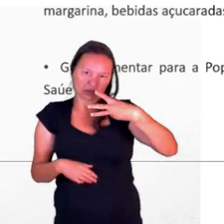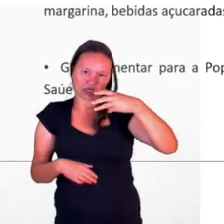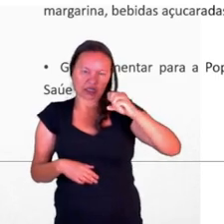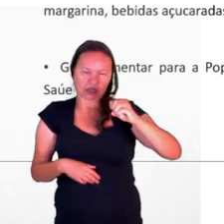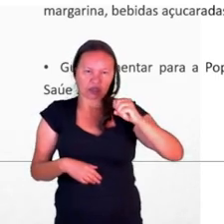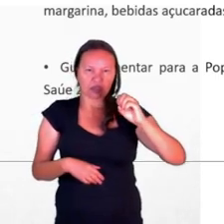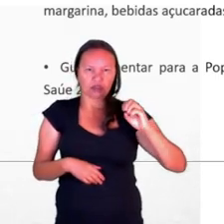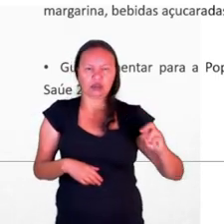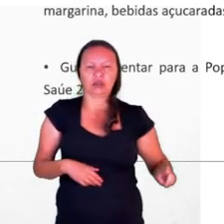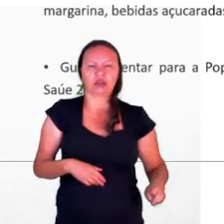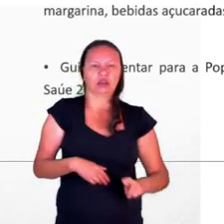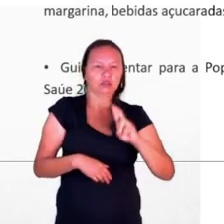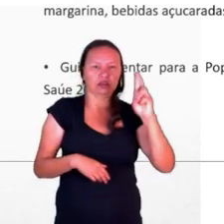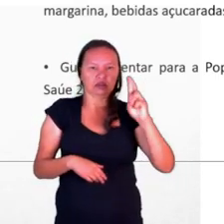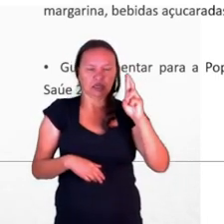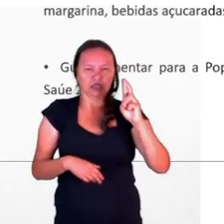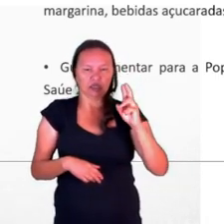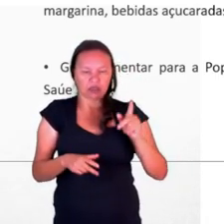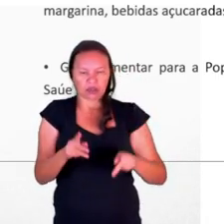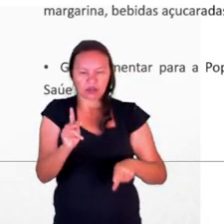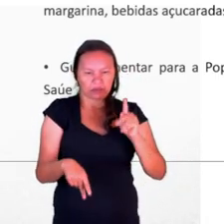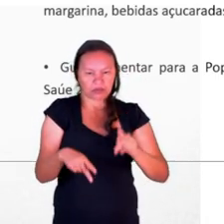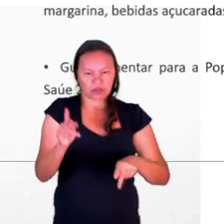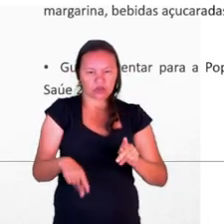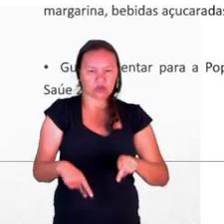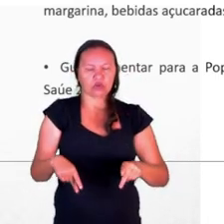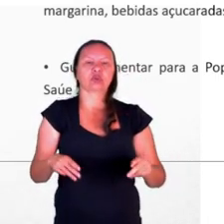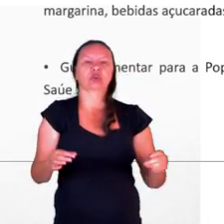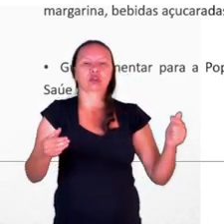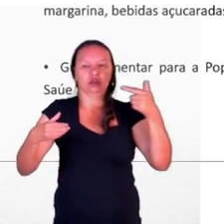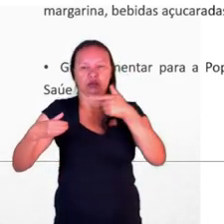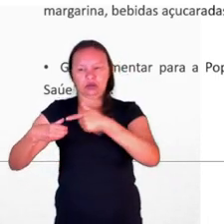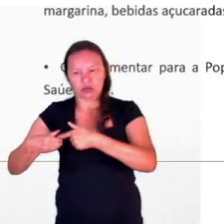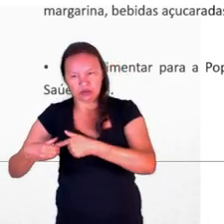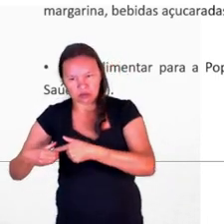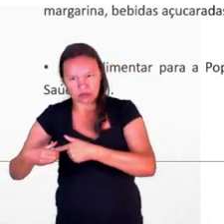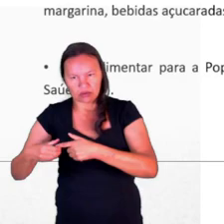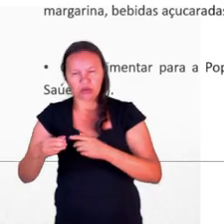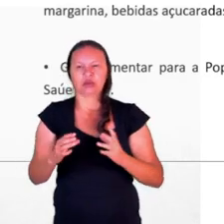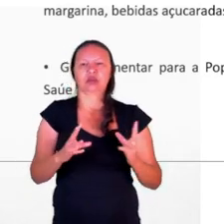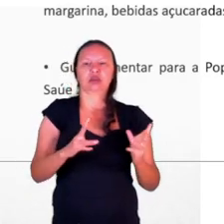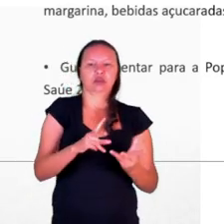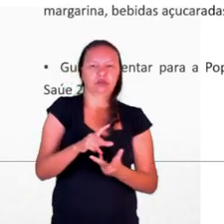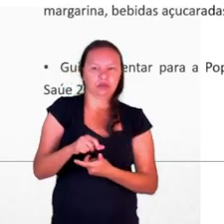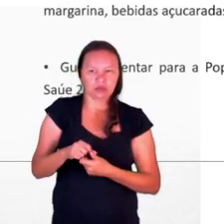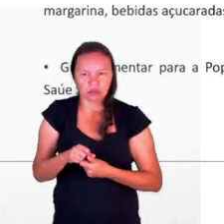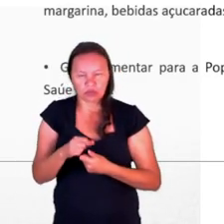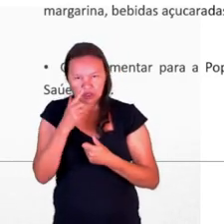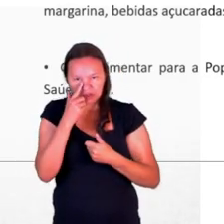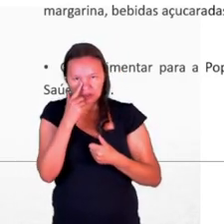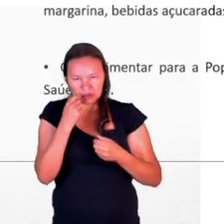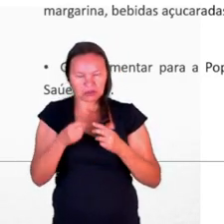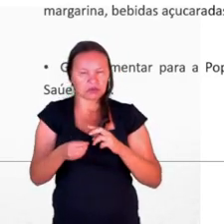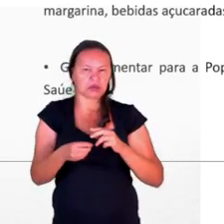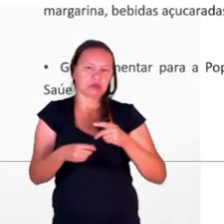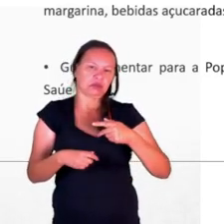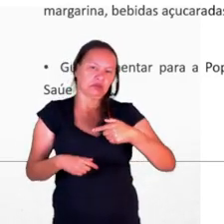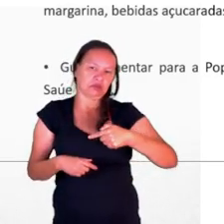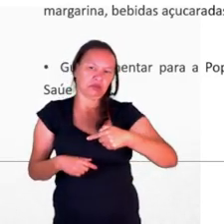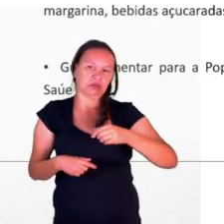de incluídos 30% da população incluída para eles está bom o resto